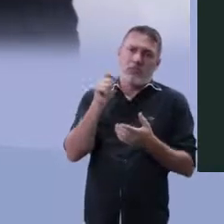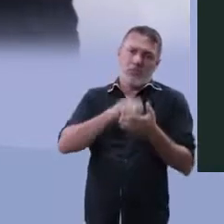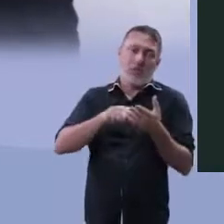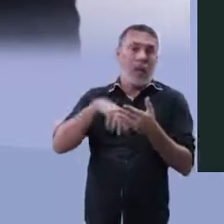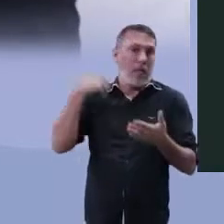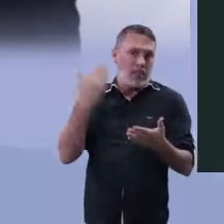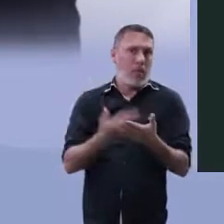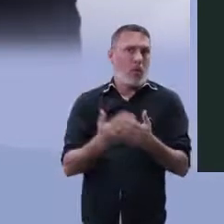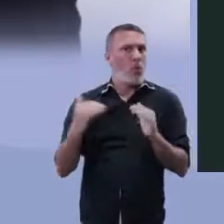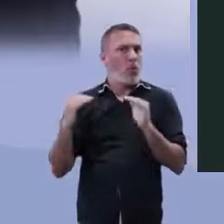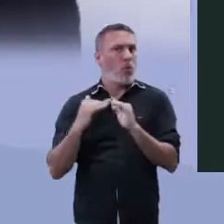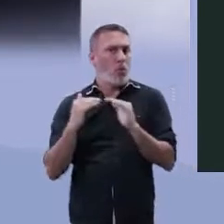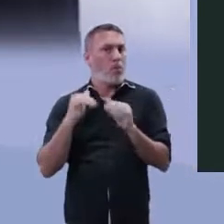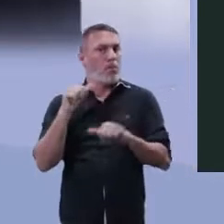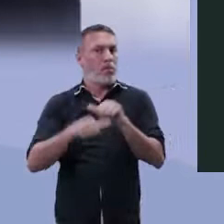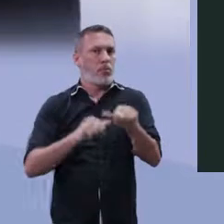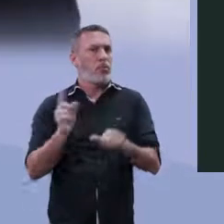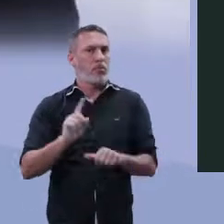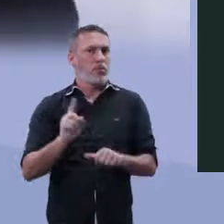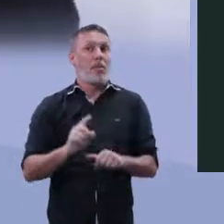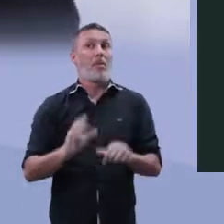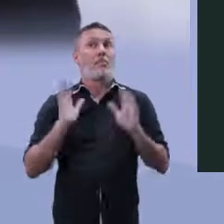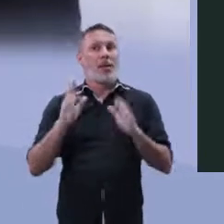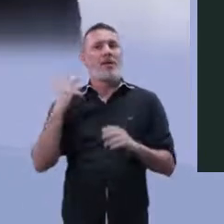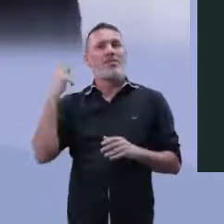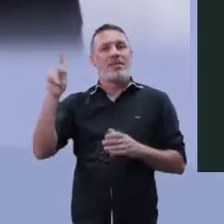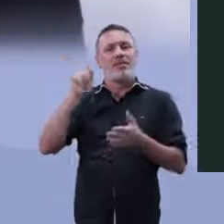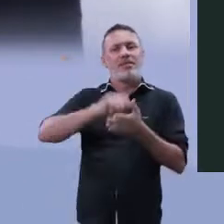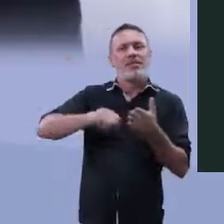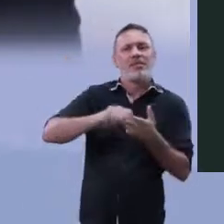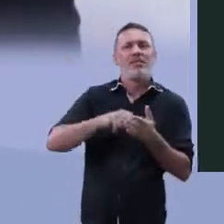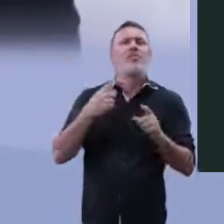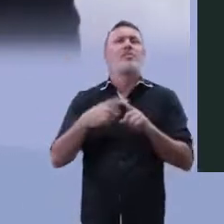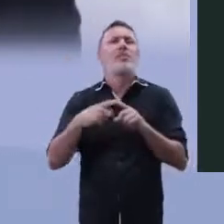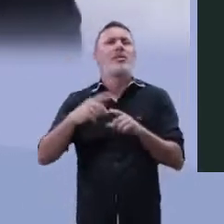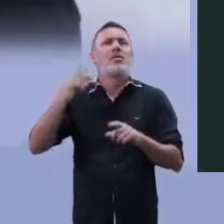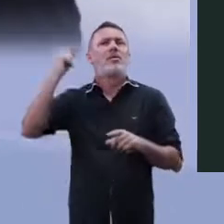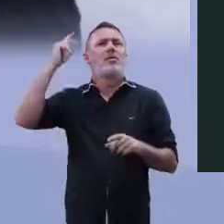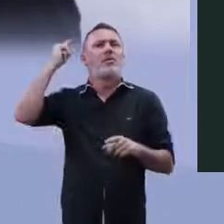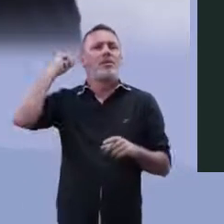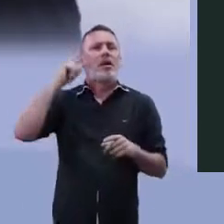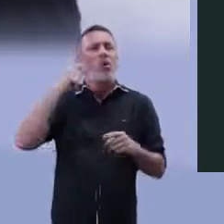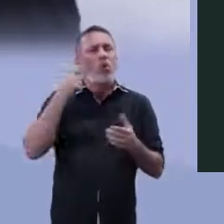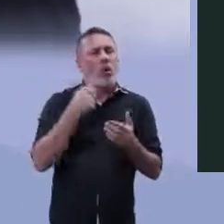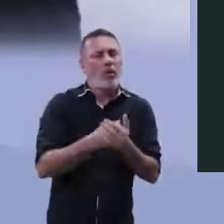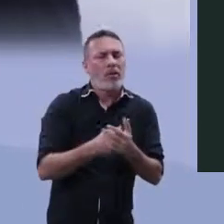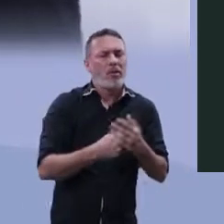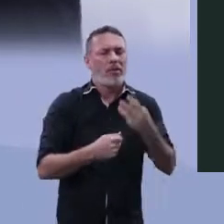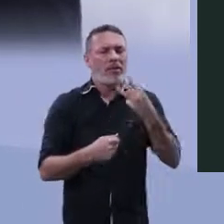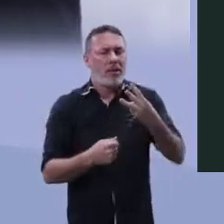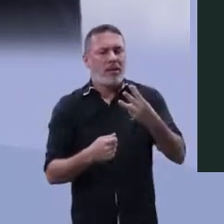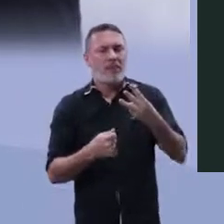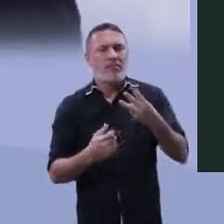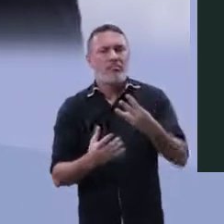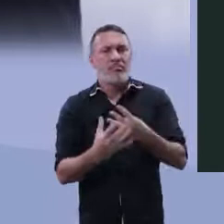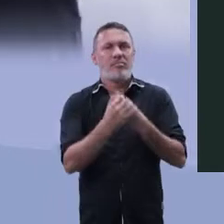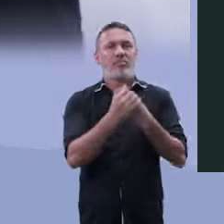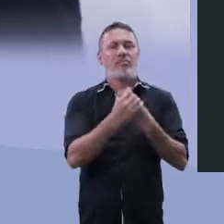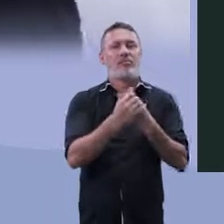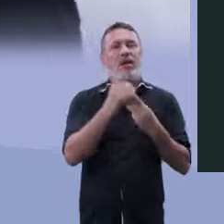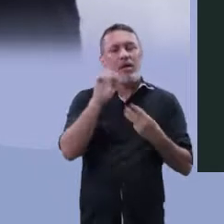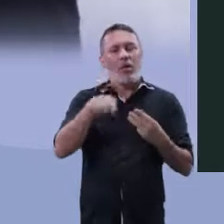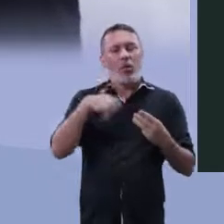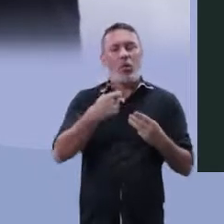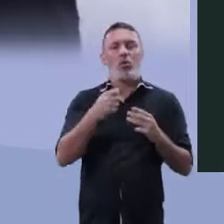fazendo essa observação da tríade, embora em parte ela permaneça, digamos, inalterada, mas ele está escrevendo isso, né, a